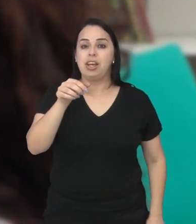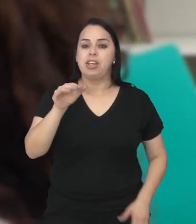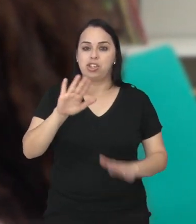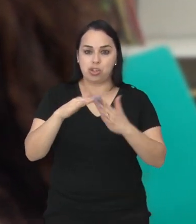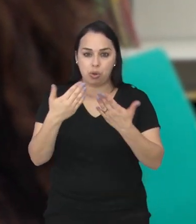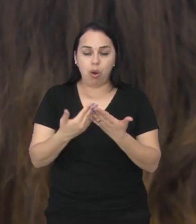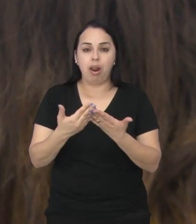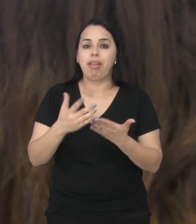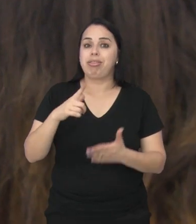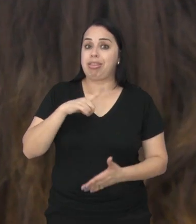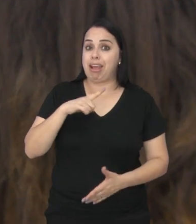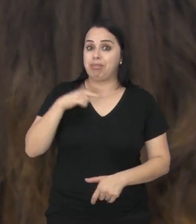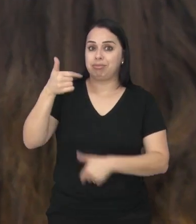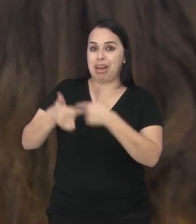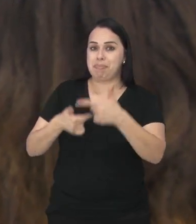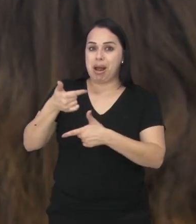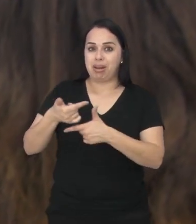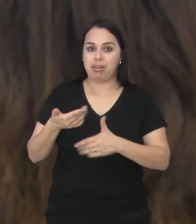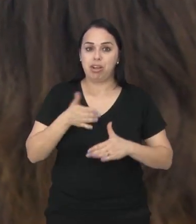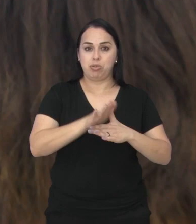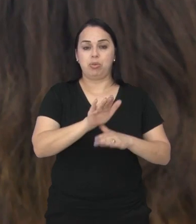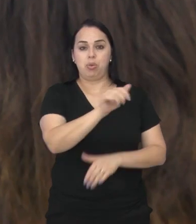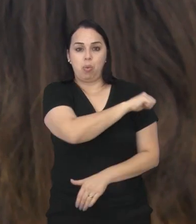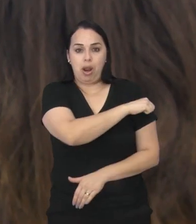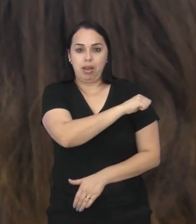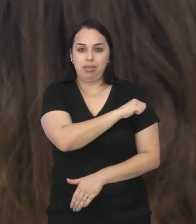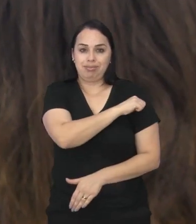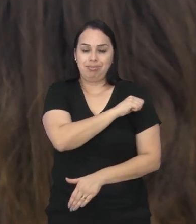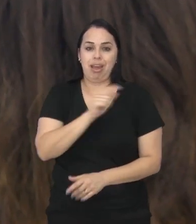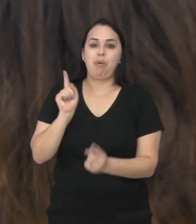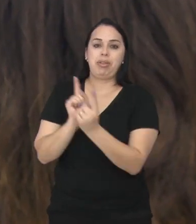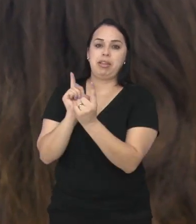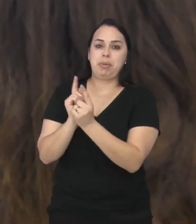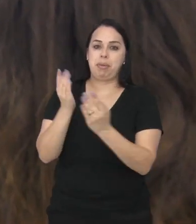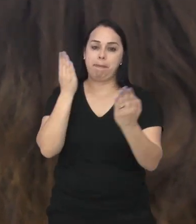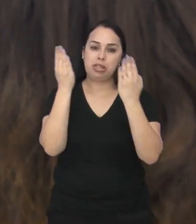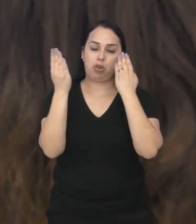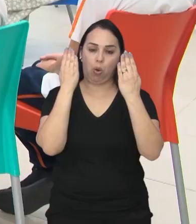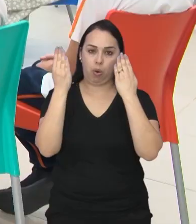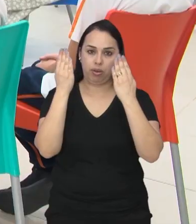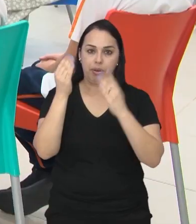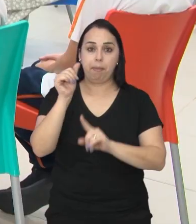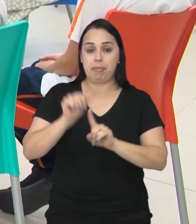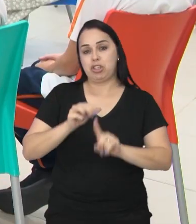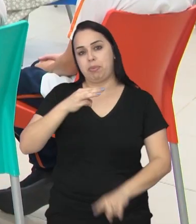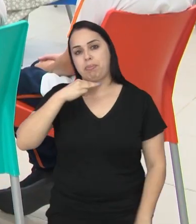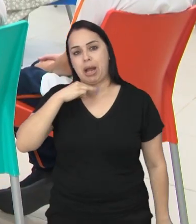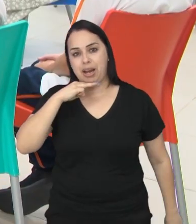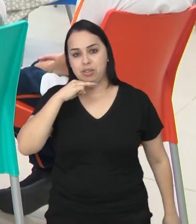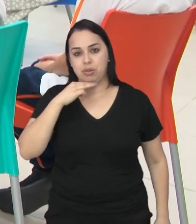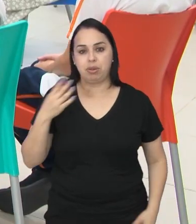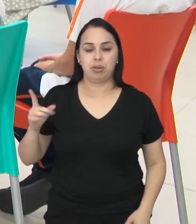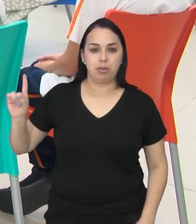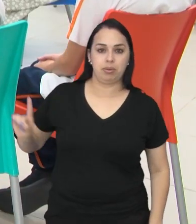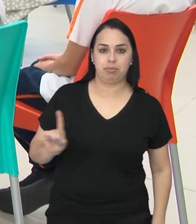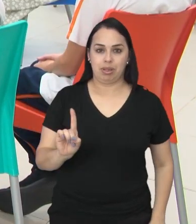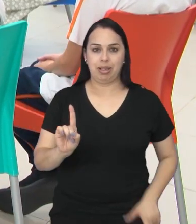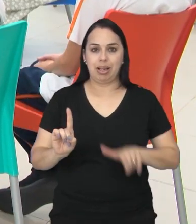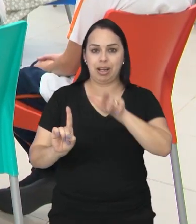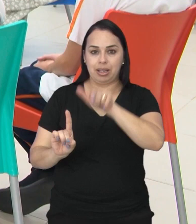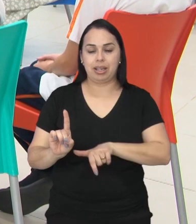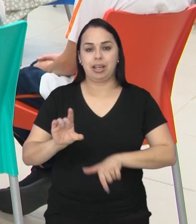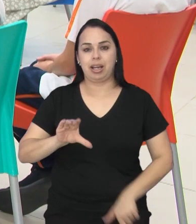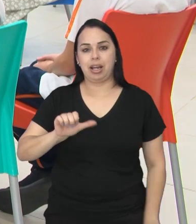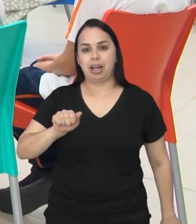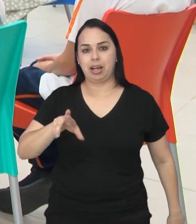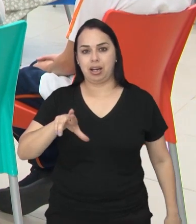irão contar com mais um serviço disponível aos alunos, o atendimento de psicólogos. Desde março desse ano, o psicólogo